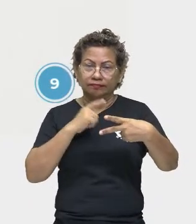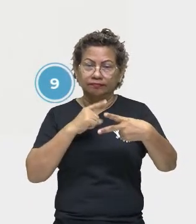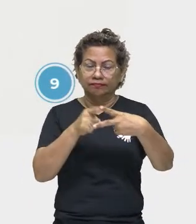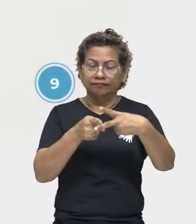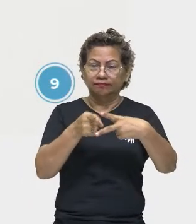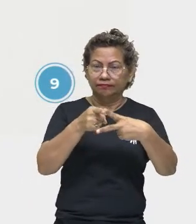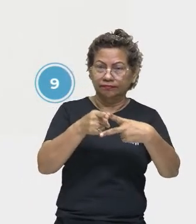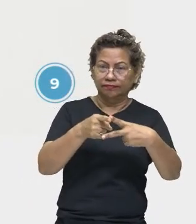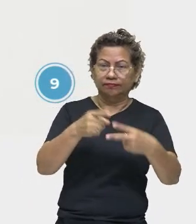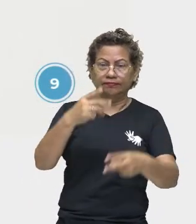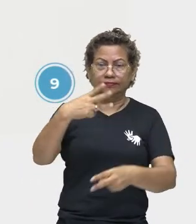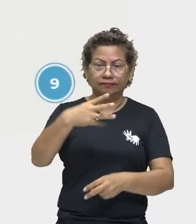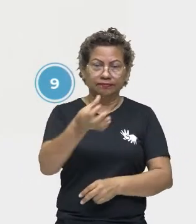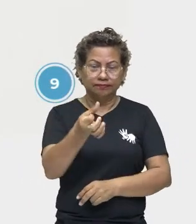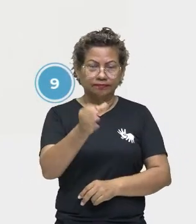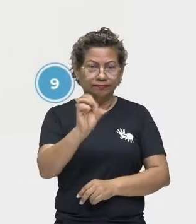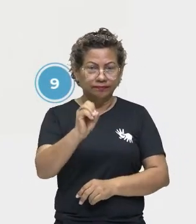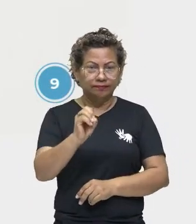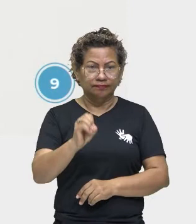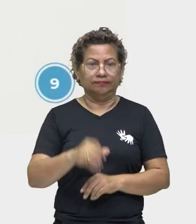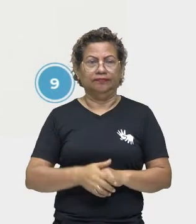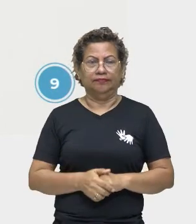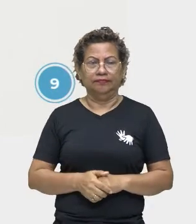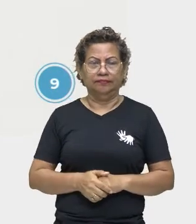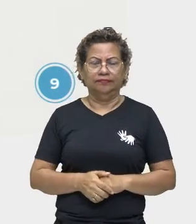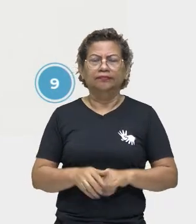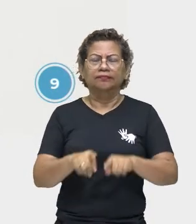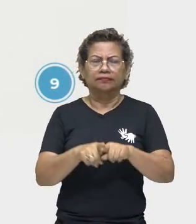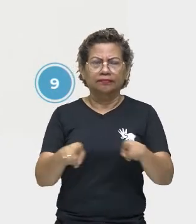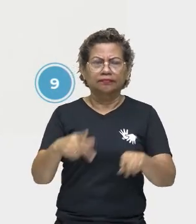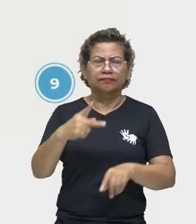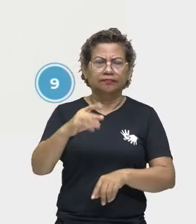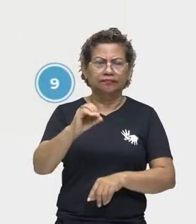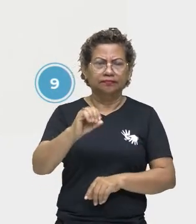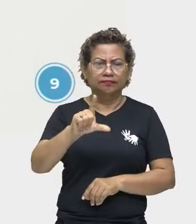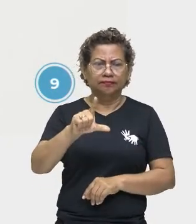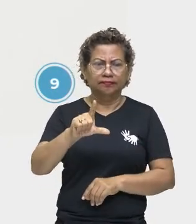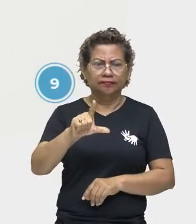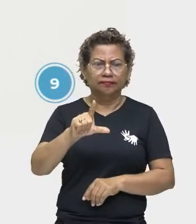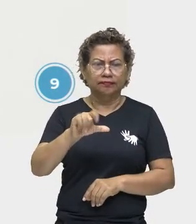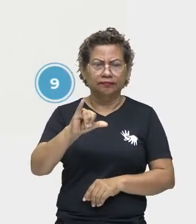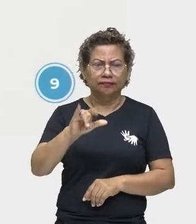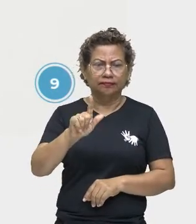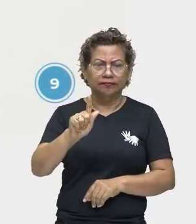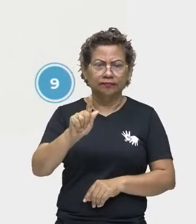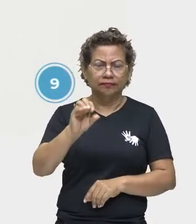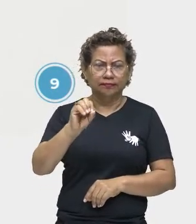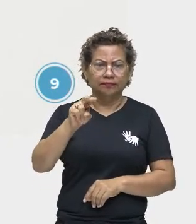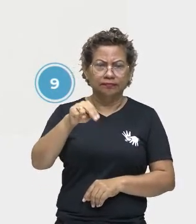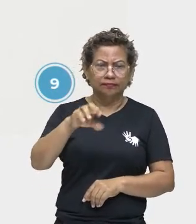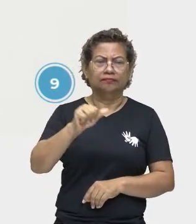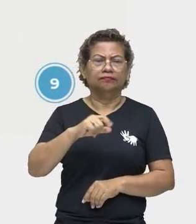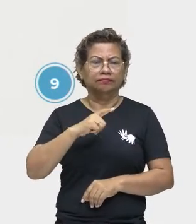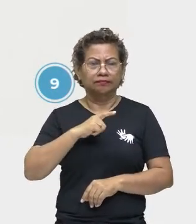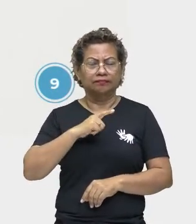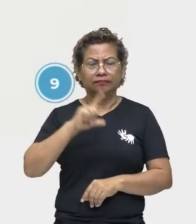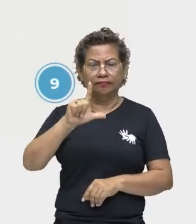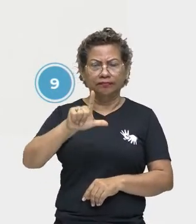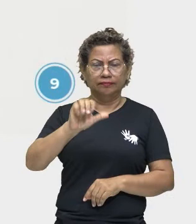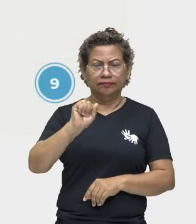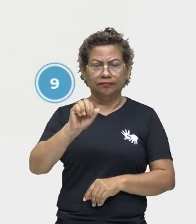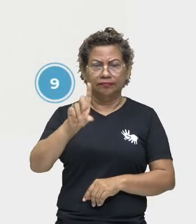360 graus. Ora, um polígono de n lados, ele possui n ângulos